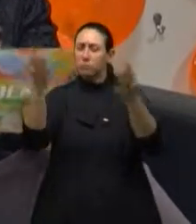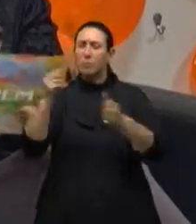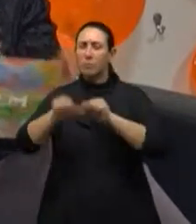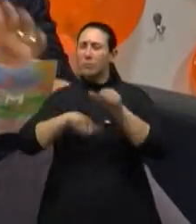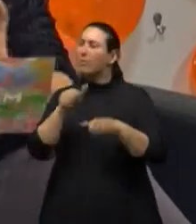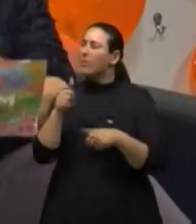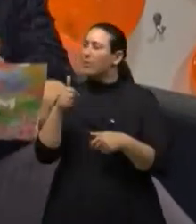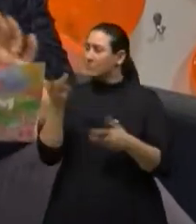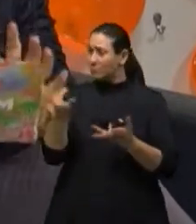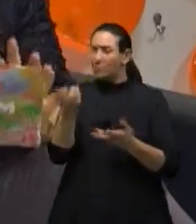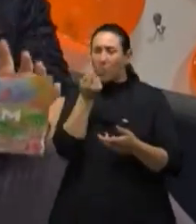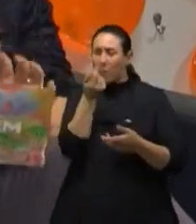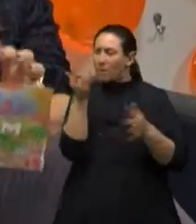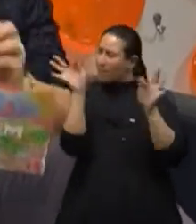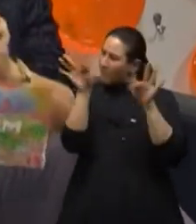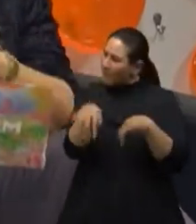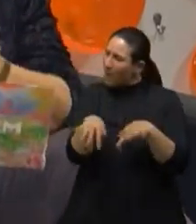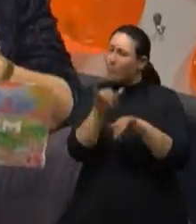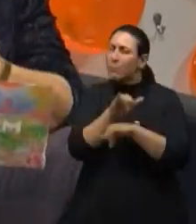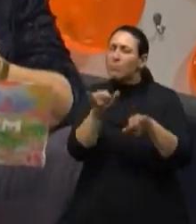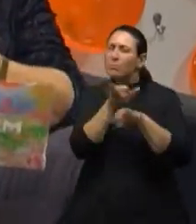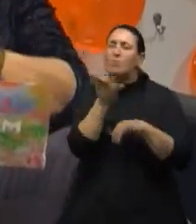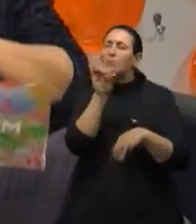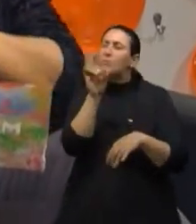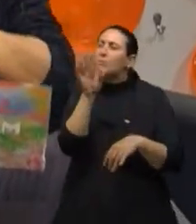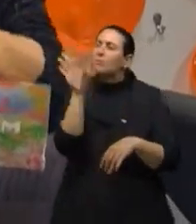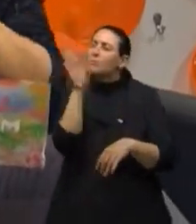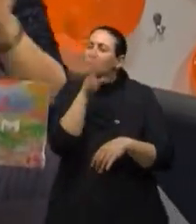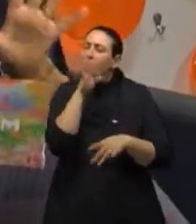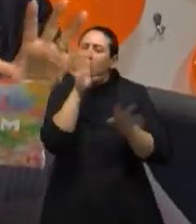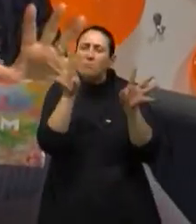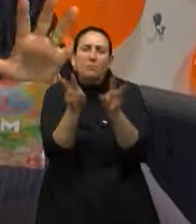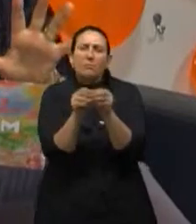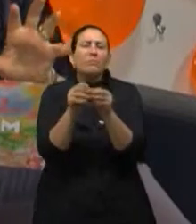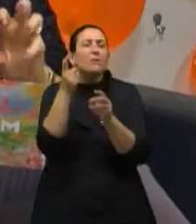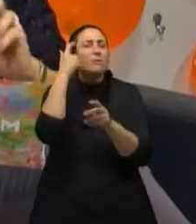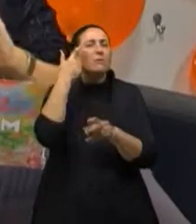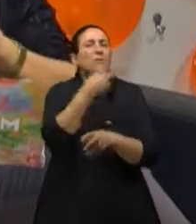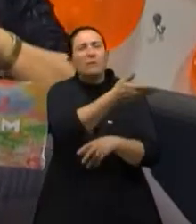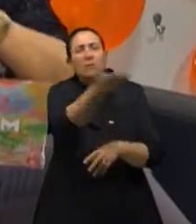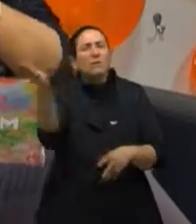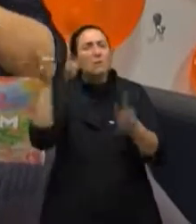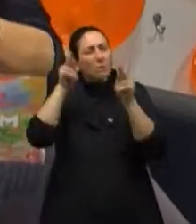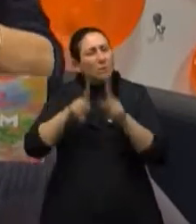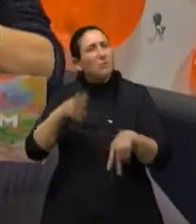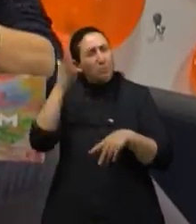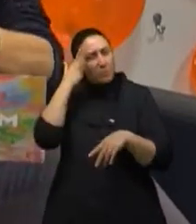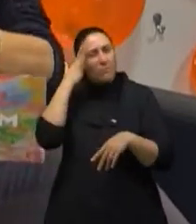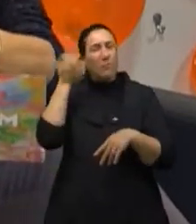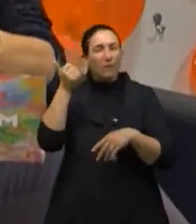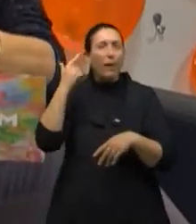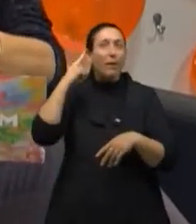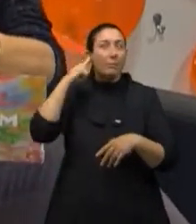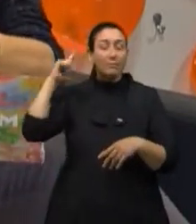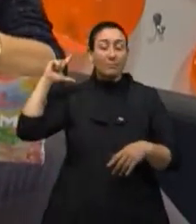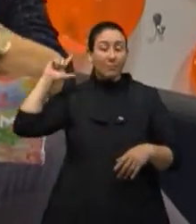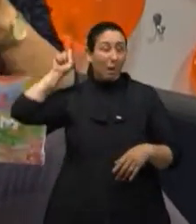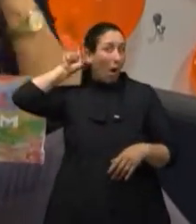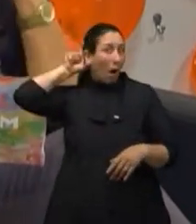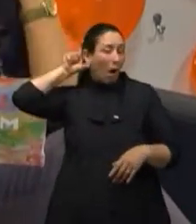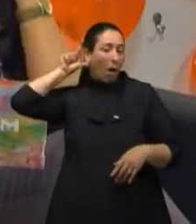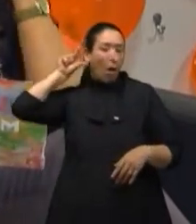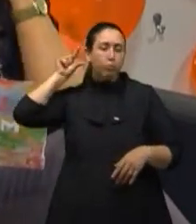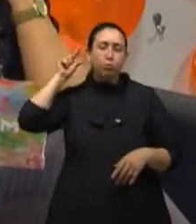vamos falar um pouquinho nós estamos no final do programa para só assim para dar um Panorama para as pessoas de que vai diminuindo o tamanho que a gente vê